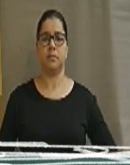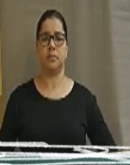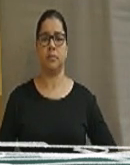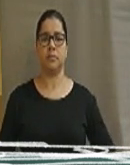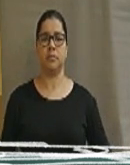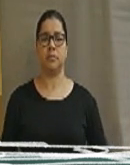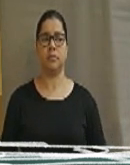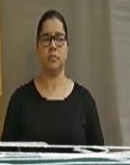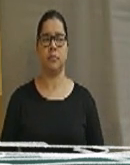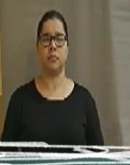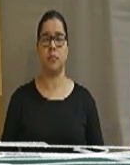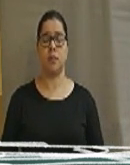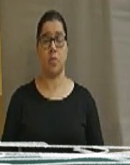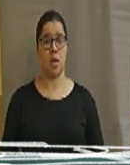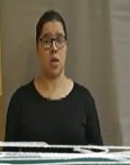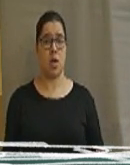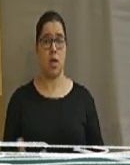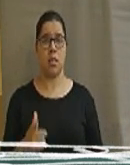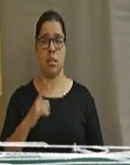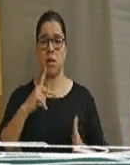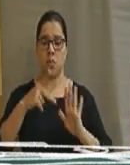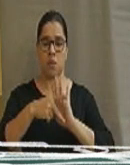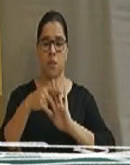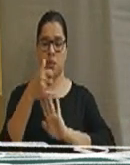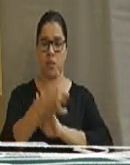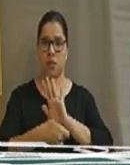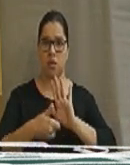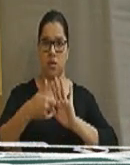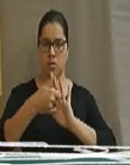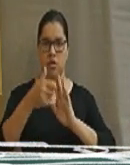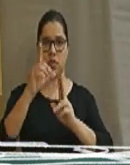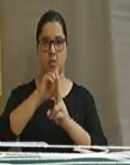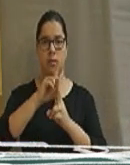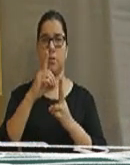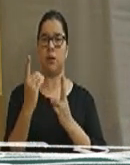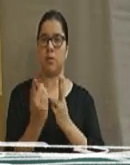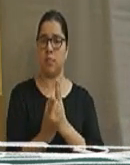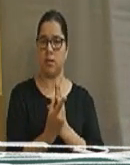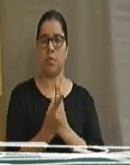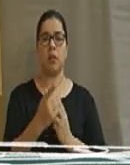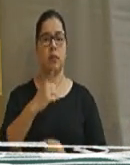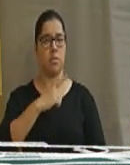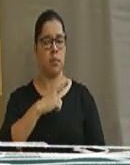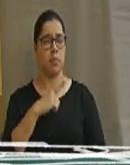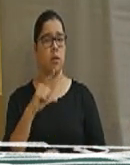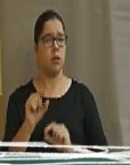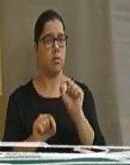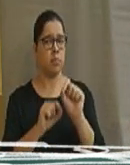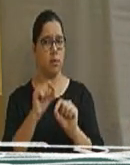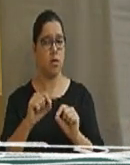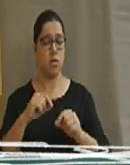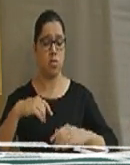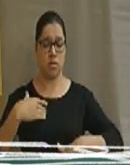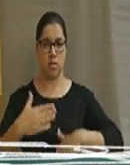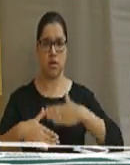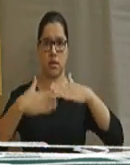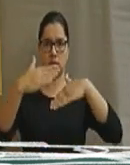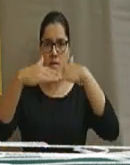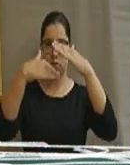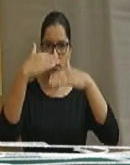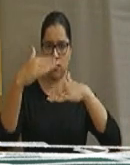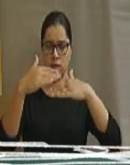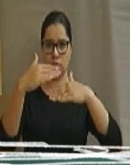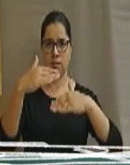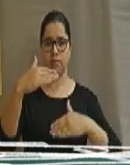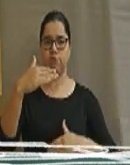Nosso programa de universidade, nosso projeto de universidade, ele enfatiza justamente isso, o desenvolvimento da